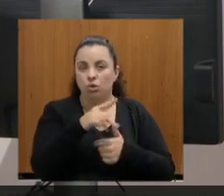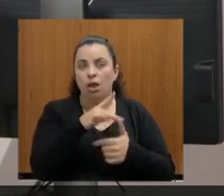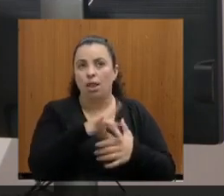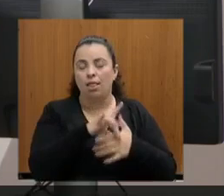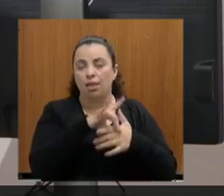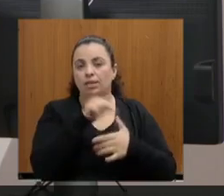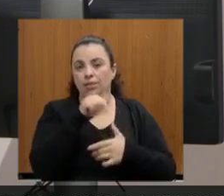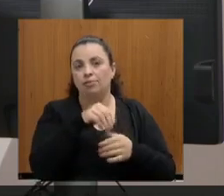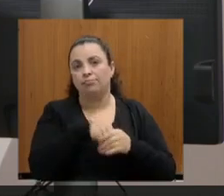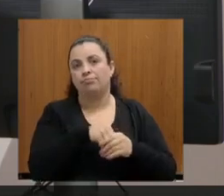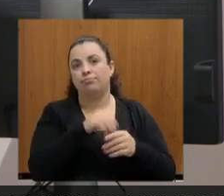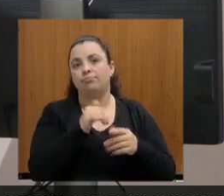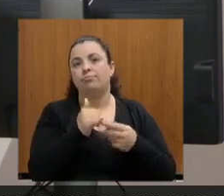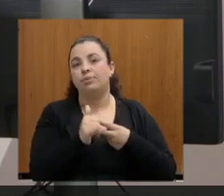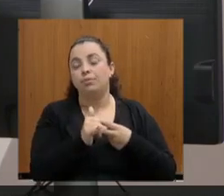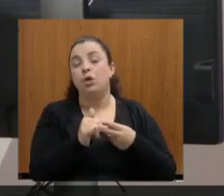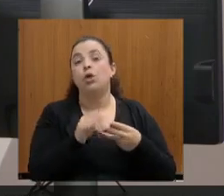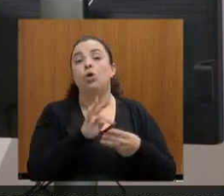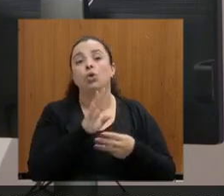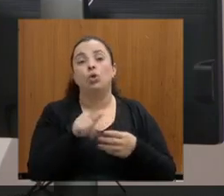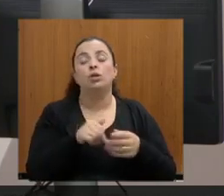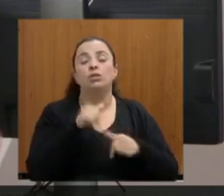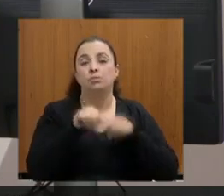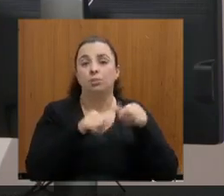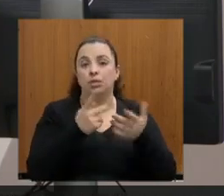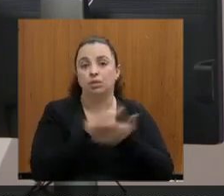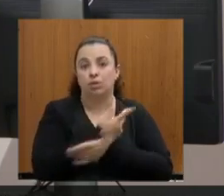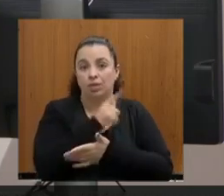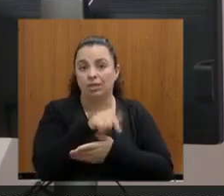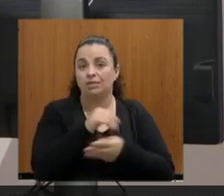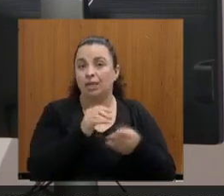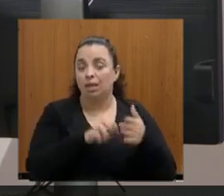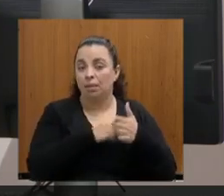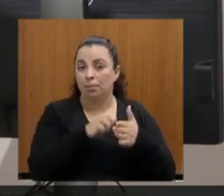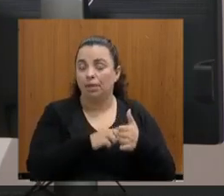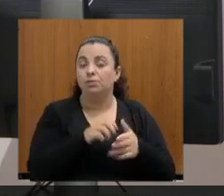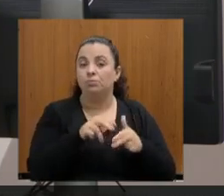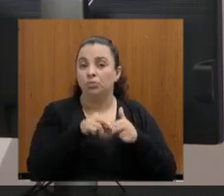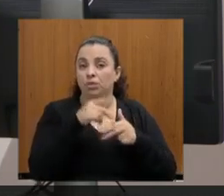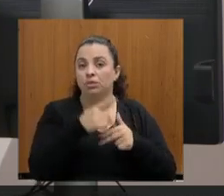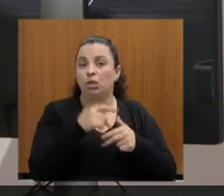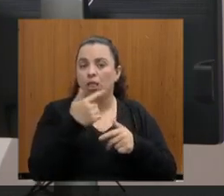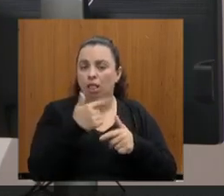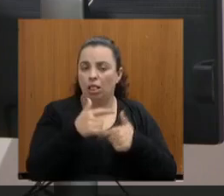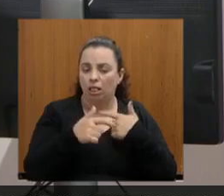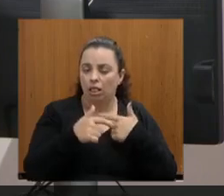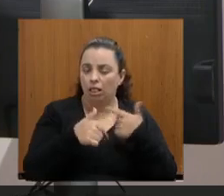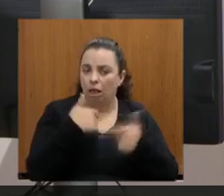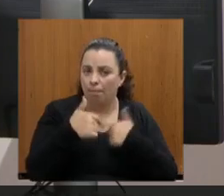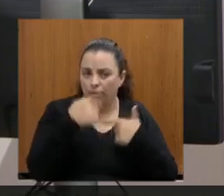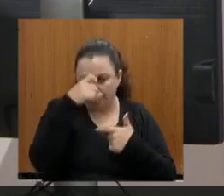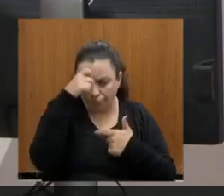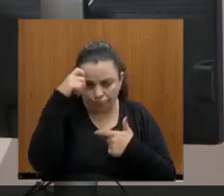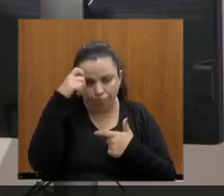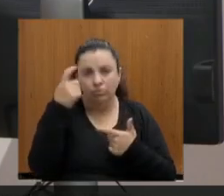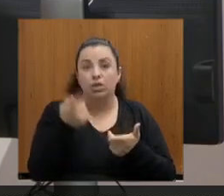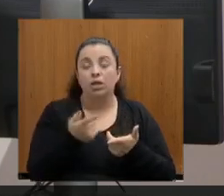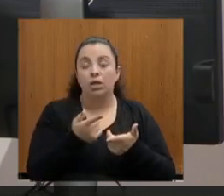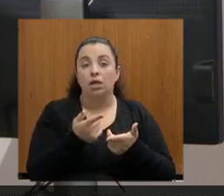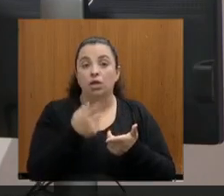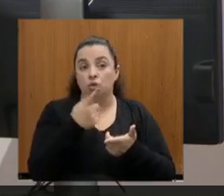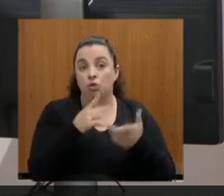com certeza isso é um resultado não trabalha o ar do da sua parte quanto da sua equipe e que pensa que acompanho de perto também